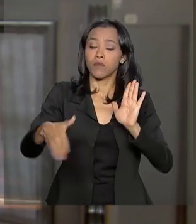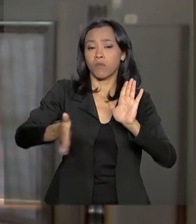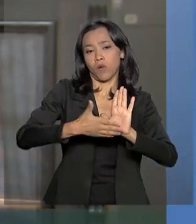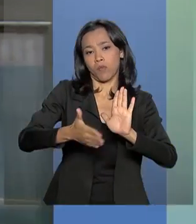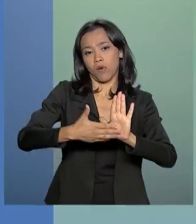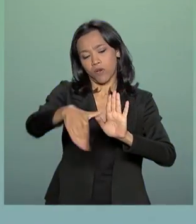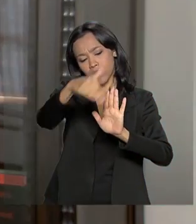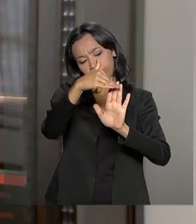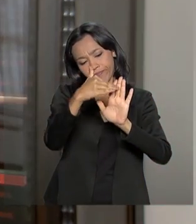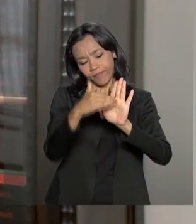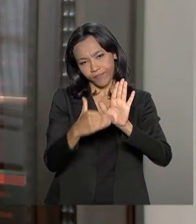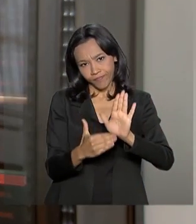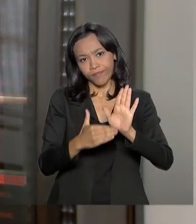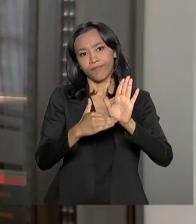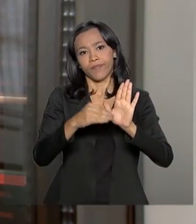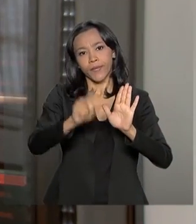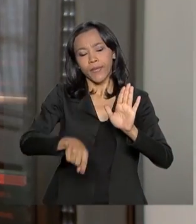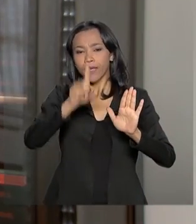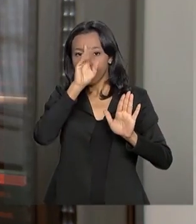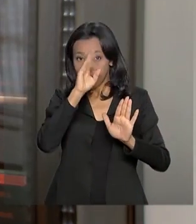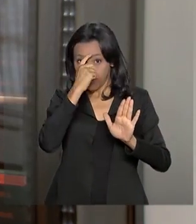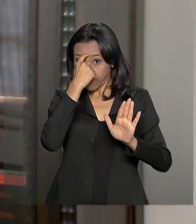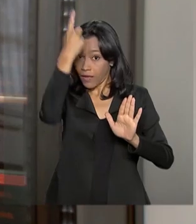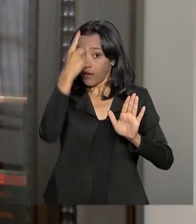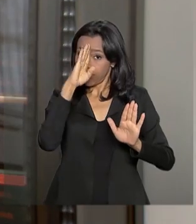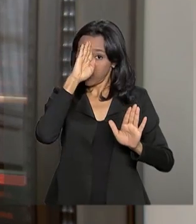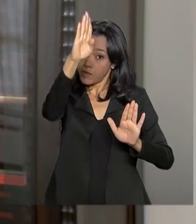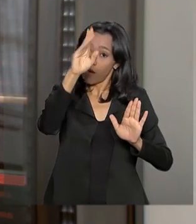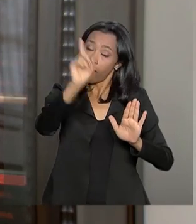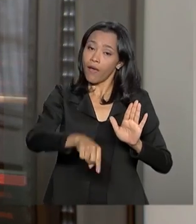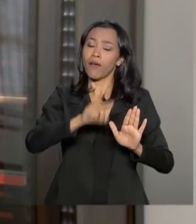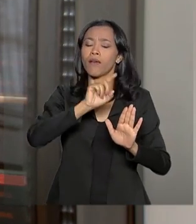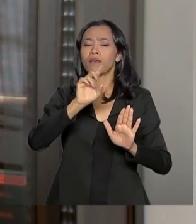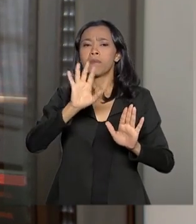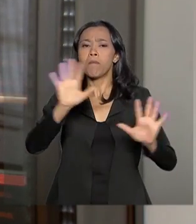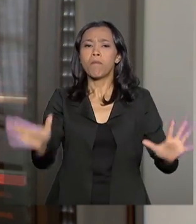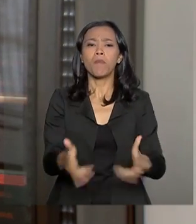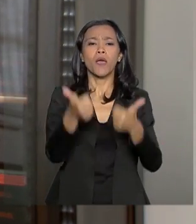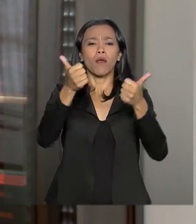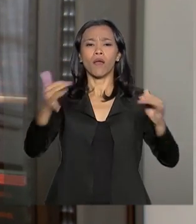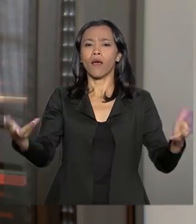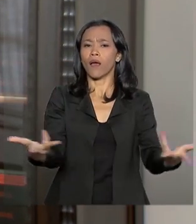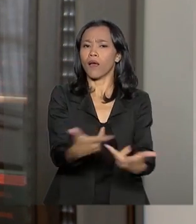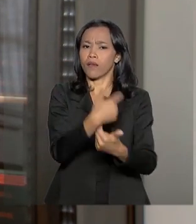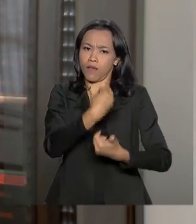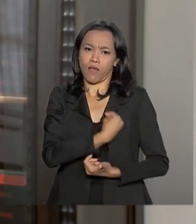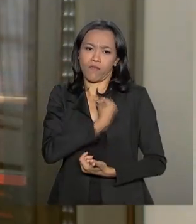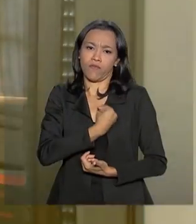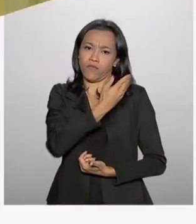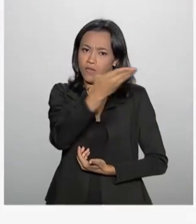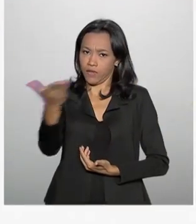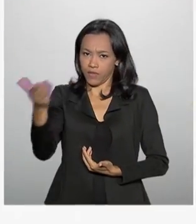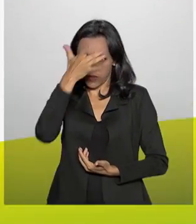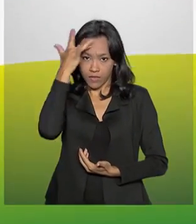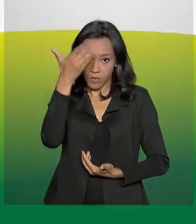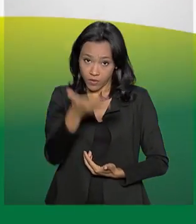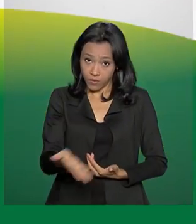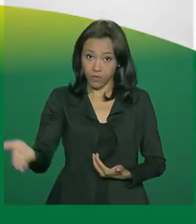proposta sólida. A ideia principal é melhorar a qualidade de vida do cotidiano das pessoas.